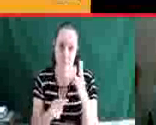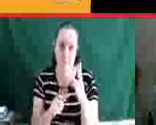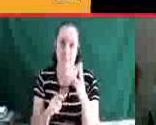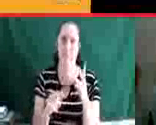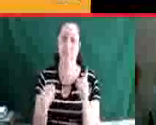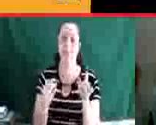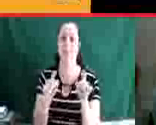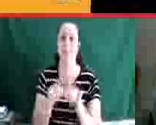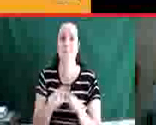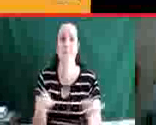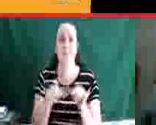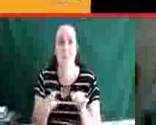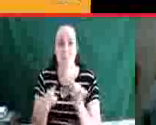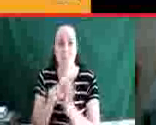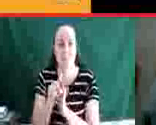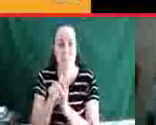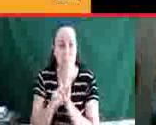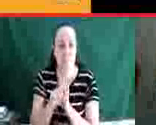ifsb.edu.br,